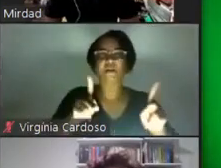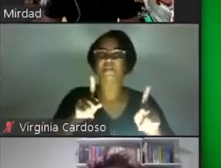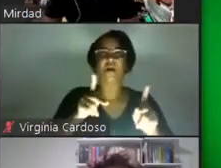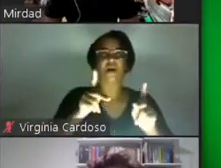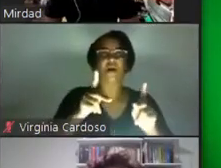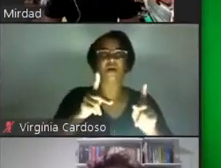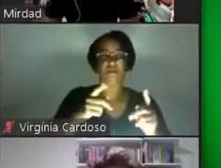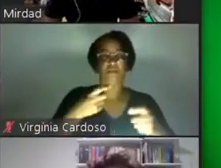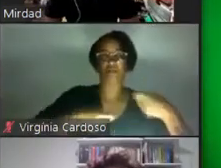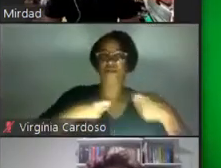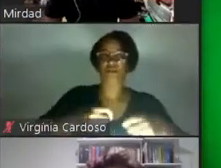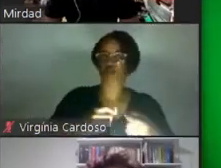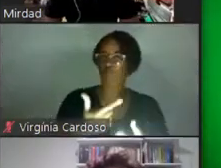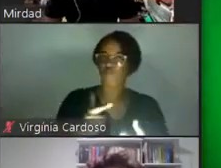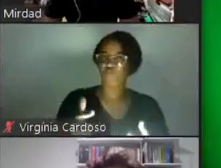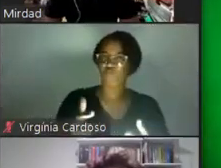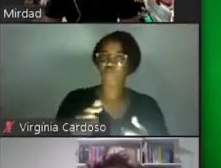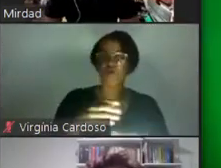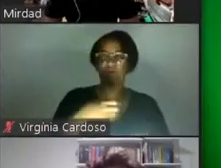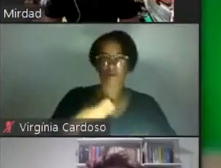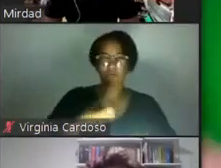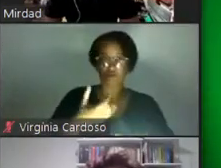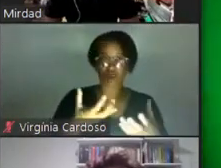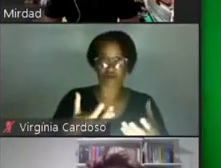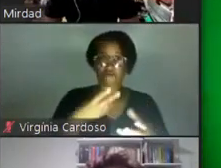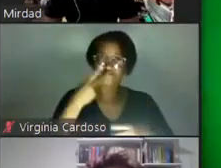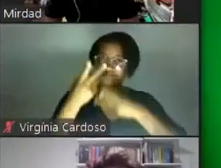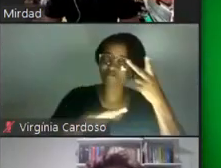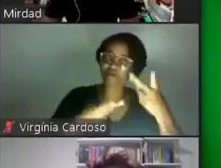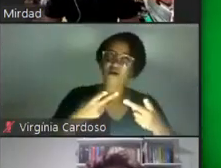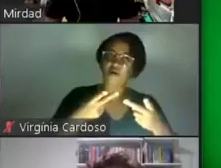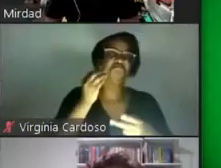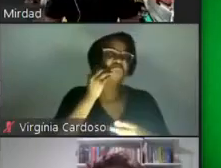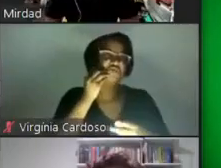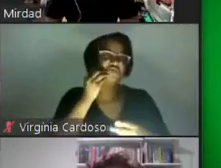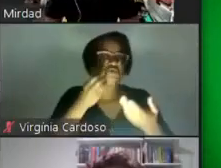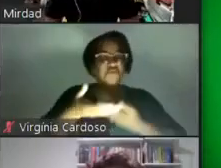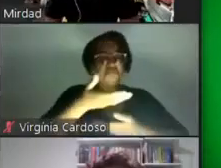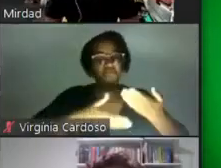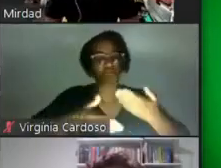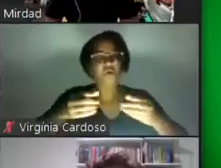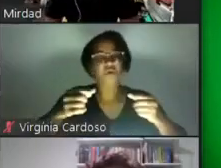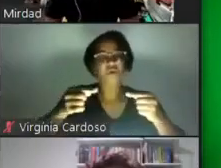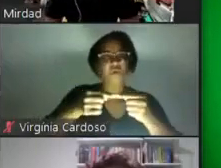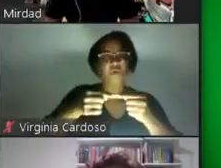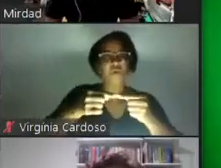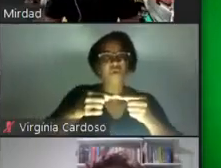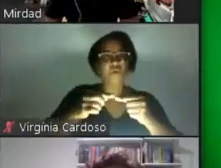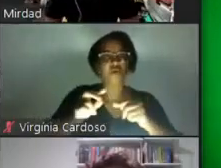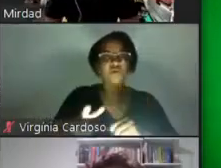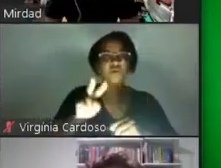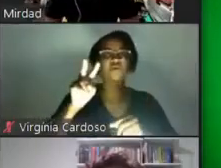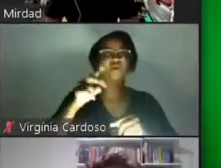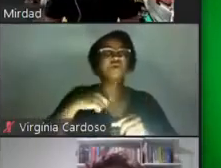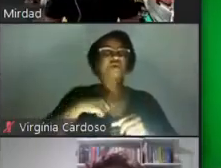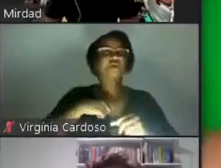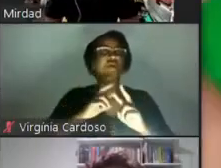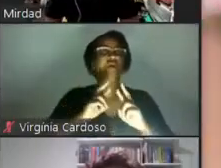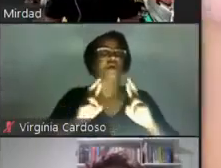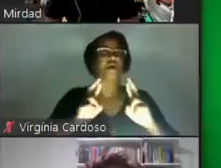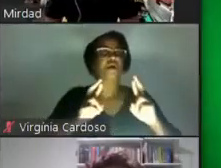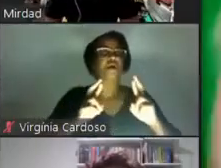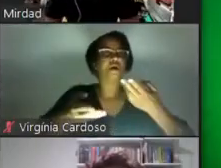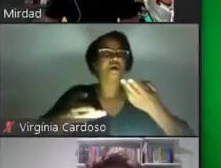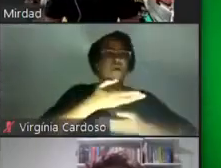de ser poesia, logo fale. Talvez assim essa mistura se combine pelos valores que norteiam a esperança no cirandar